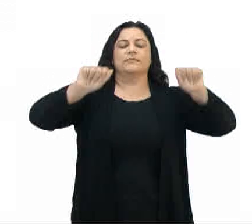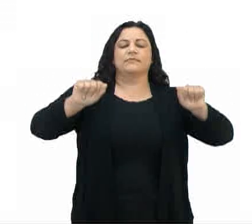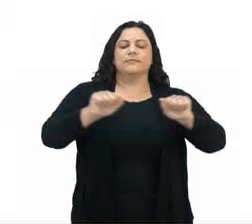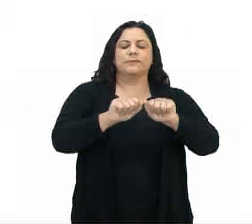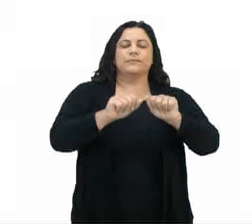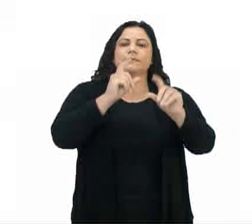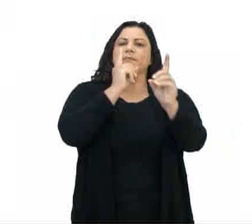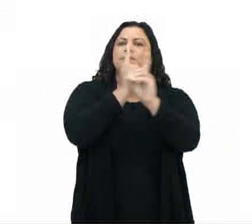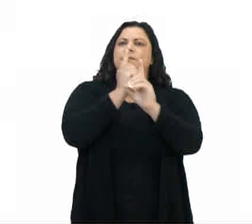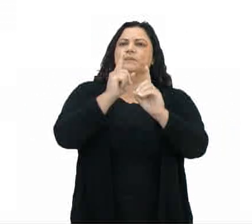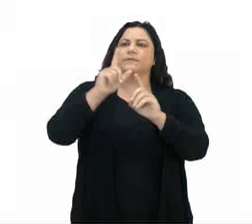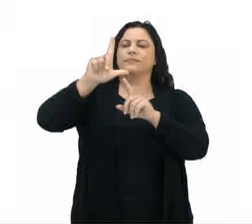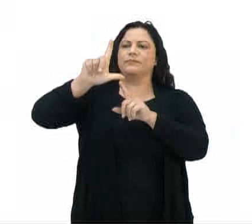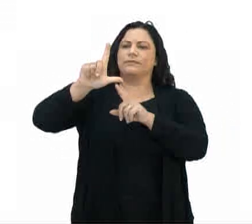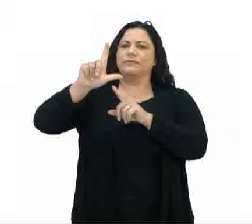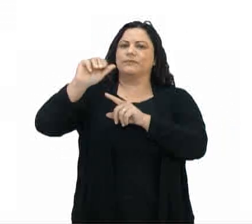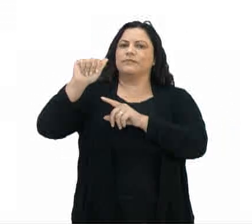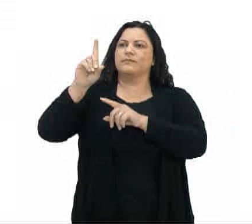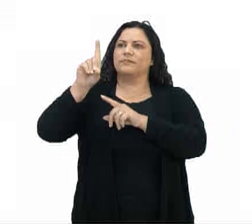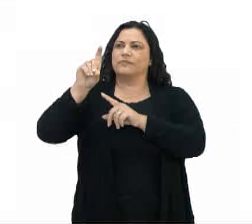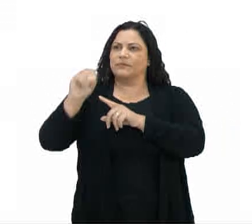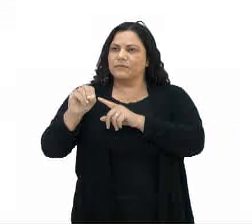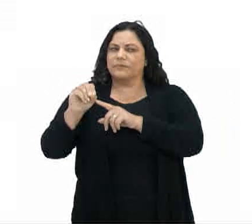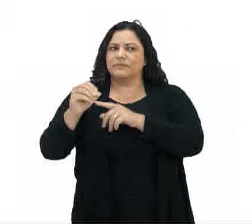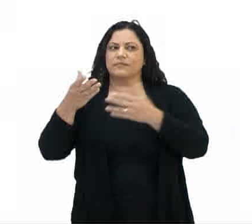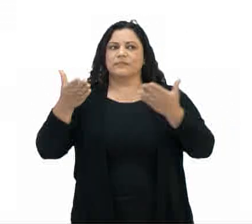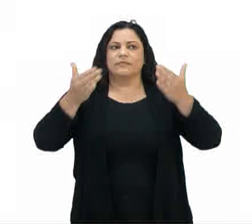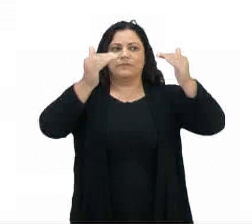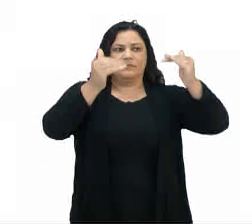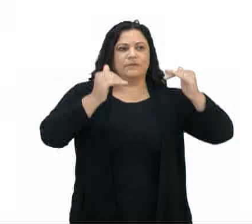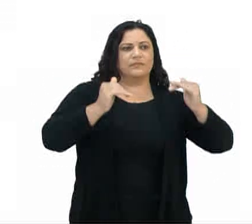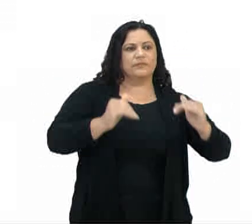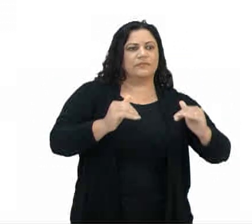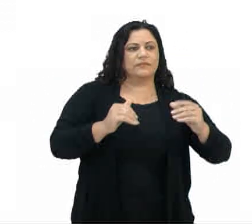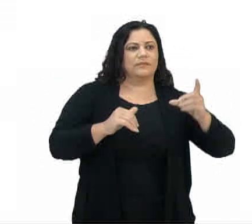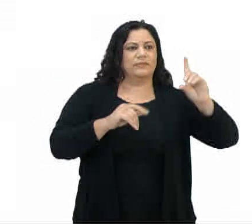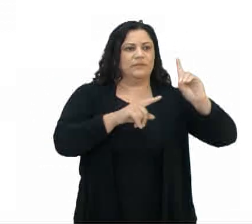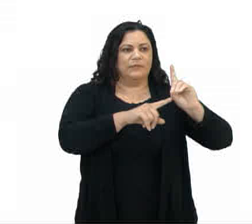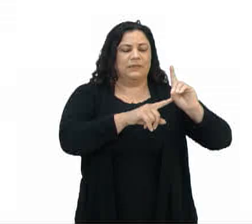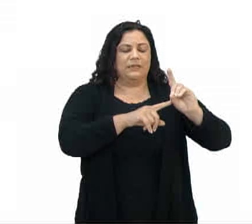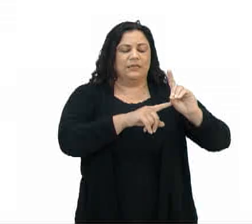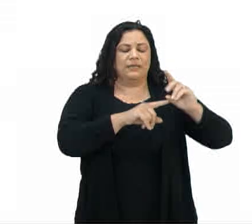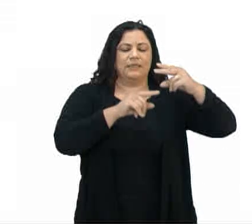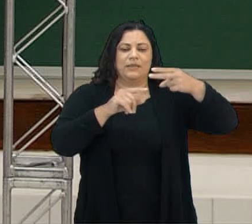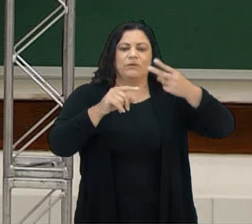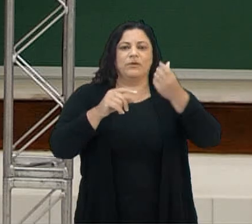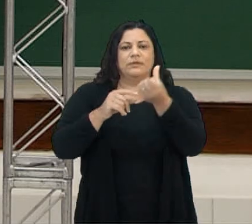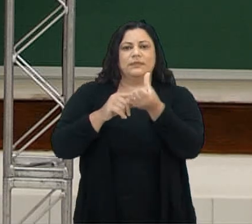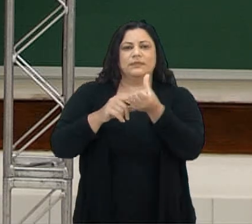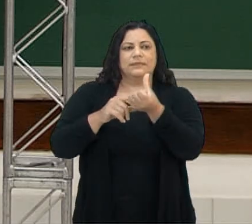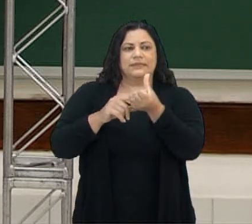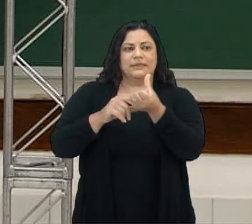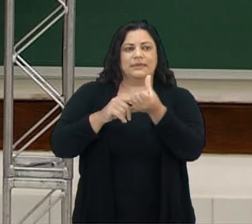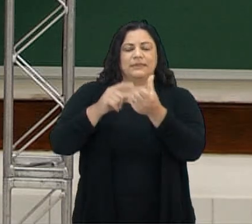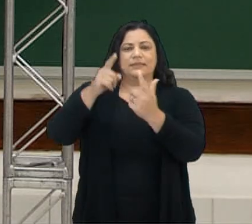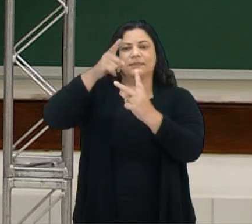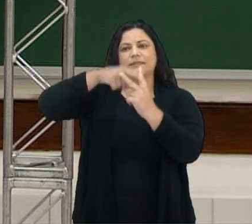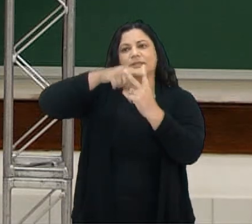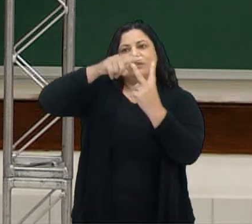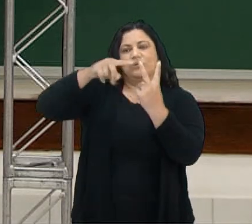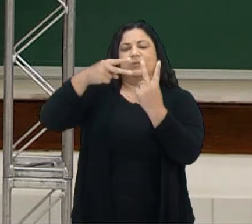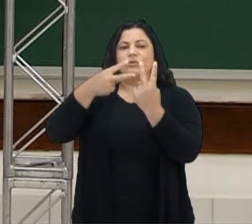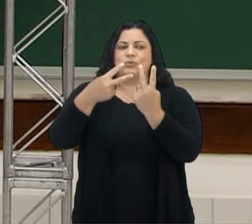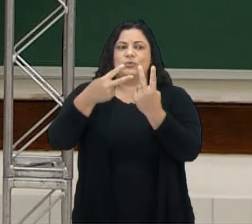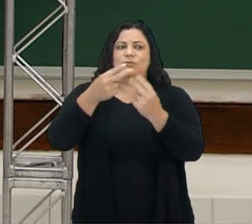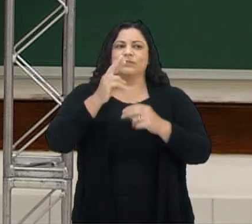tamanho do lado, através do lado nós usamos o teorema de Pitágoras e encontramos o tamanho da diagonal. Legal? Esse, então, foi